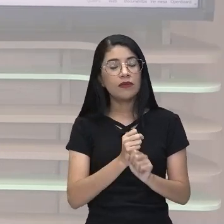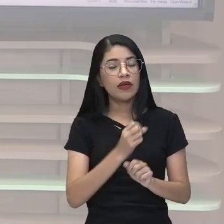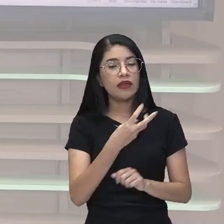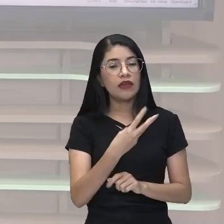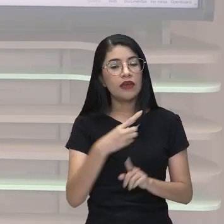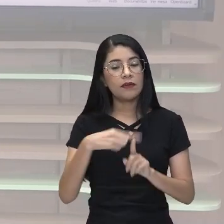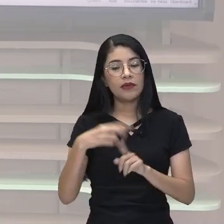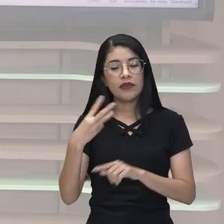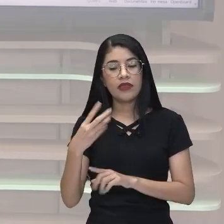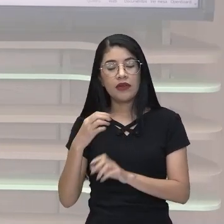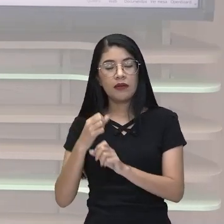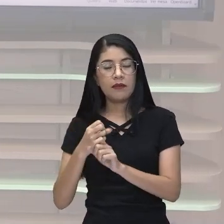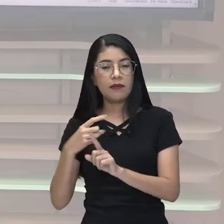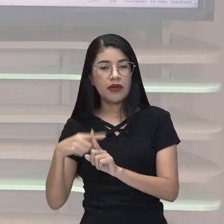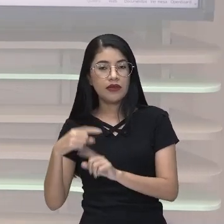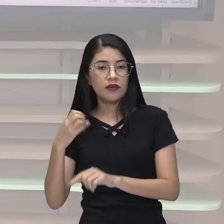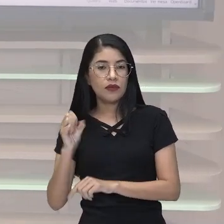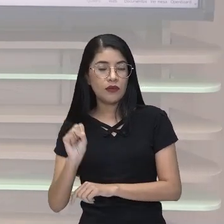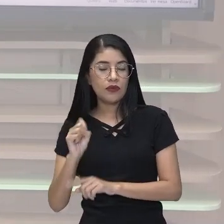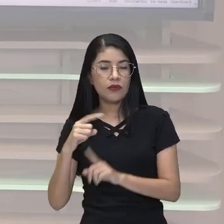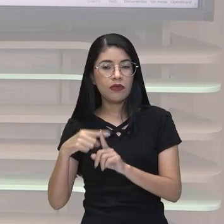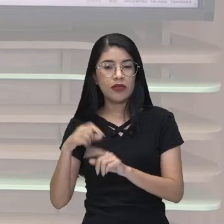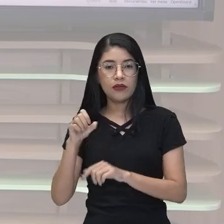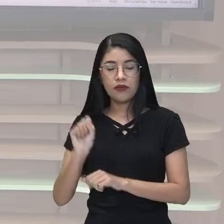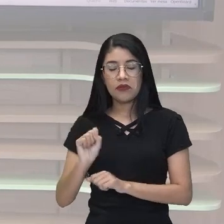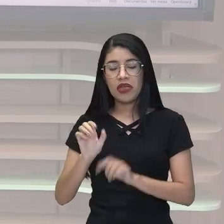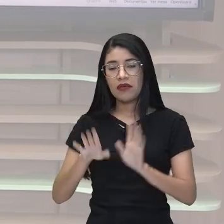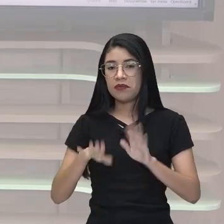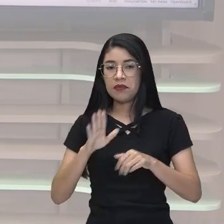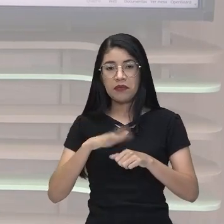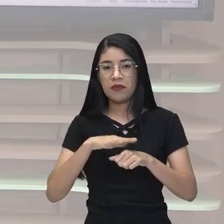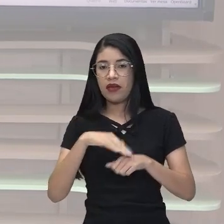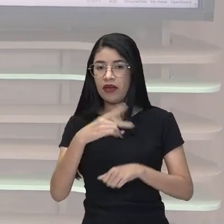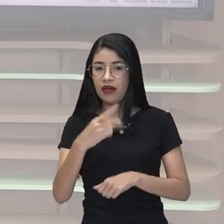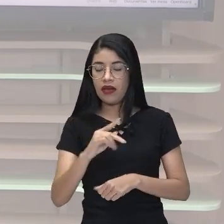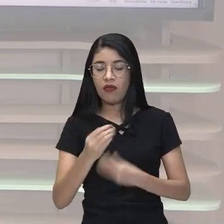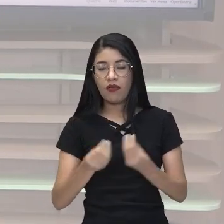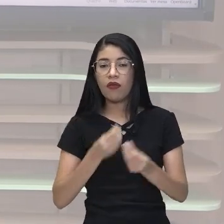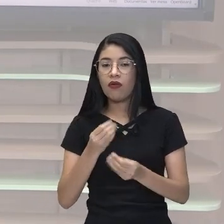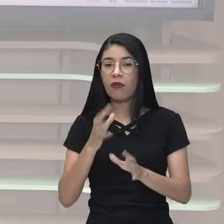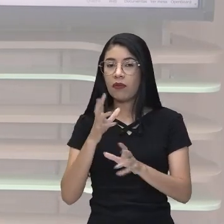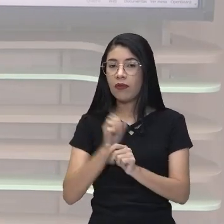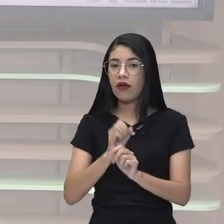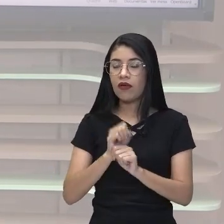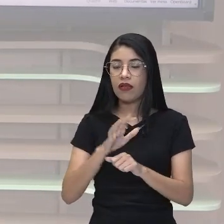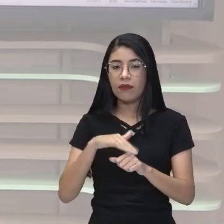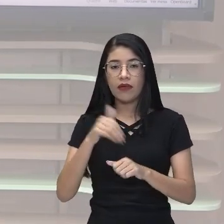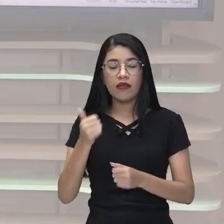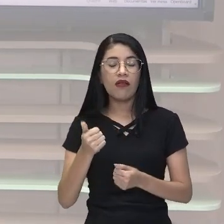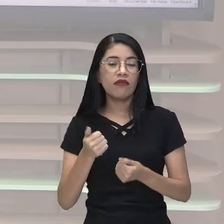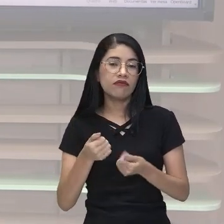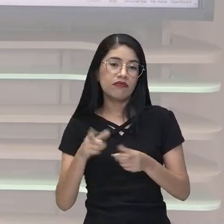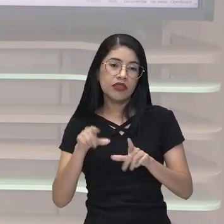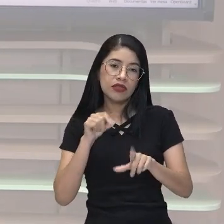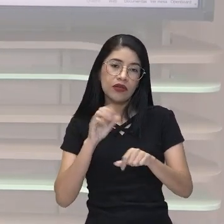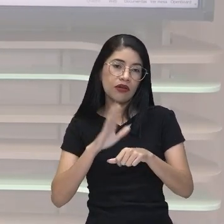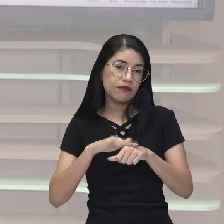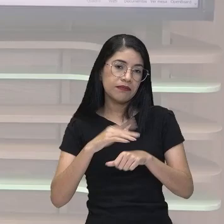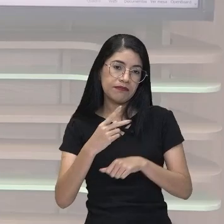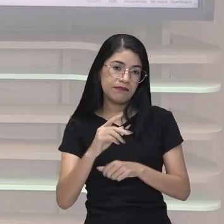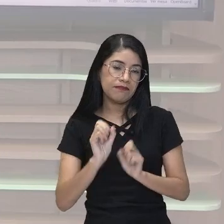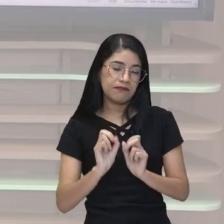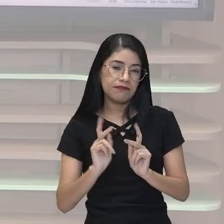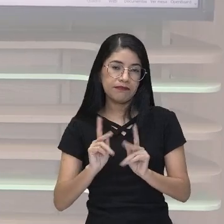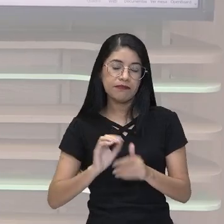mais 8 mais 8, tá? Aí vai do jeito que você achar melhor para resolver e calcular o perímetro desse retângulo, tá